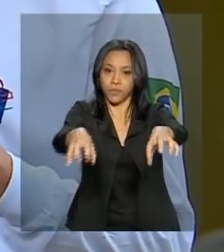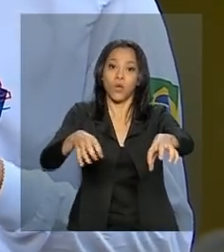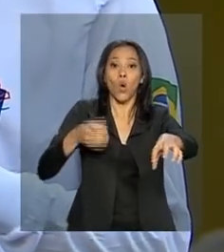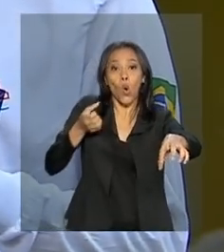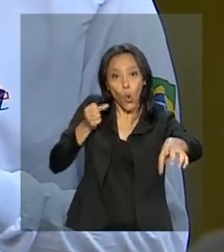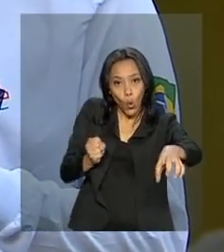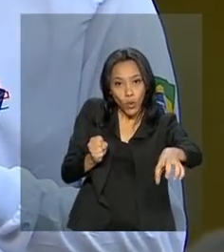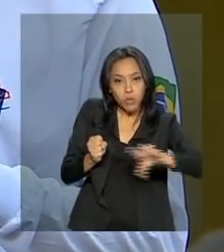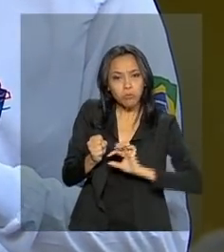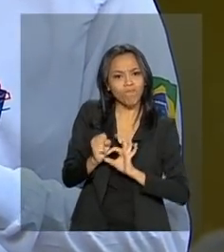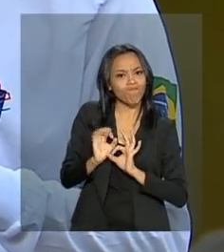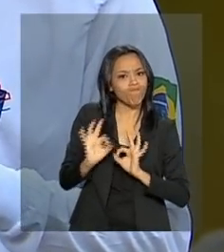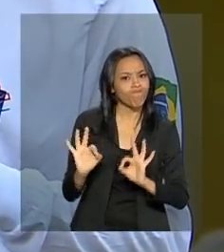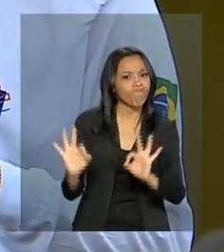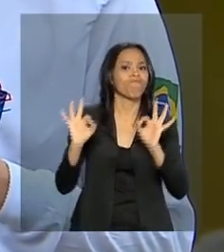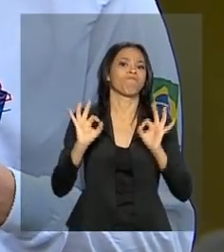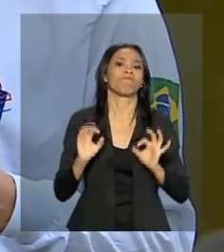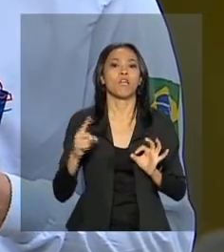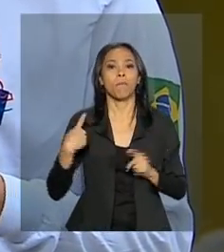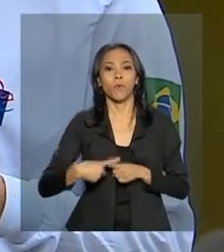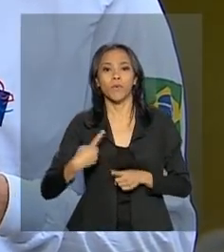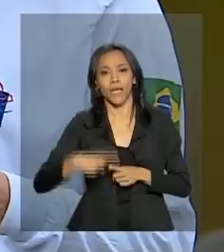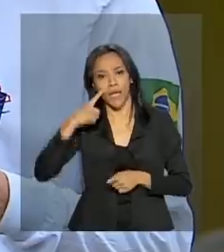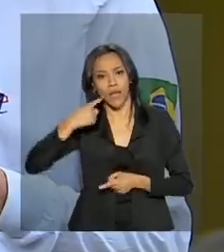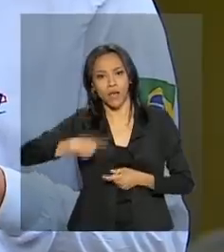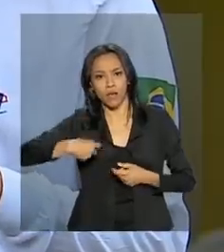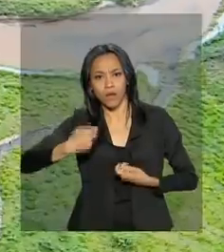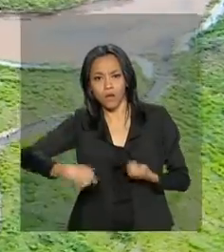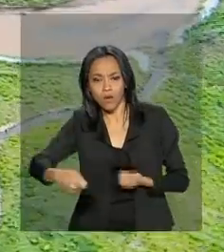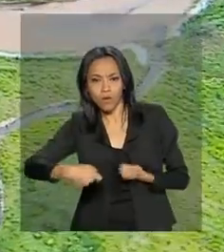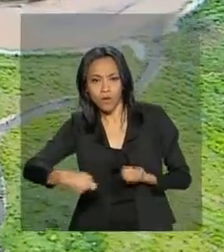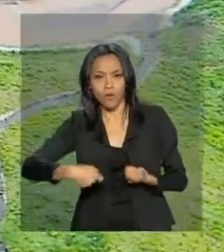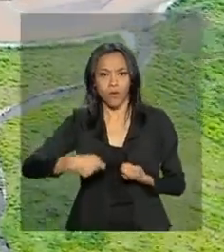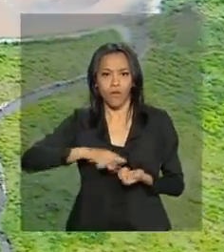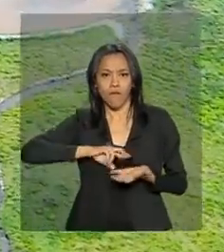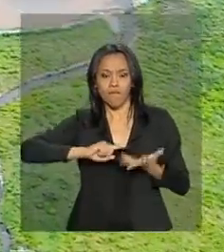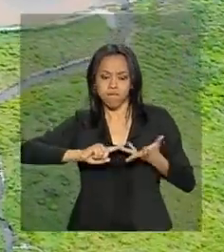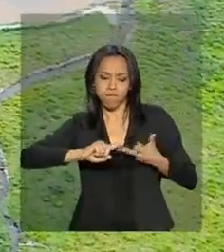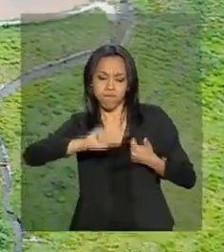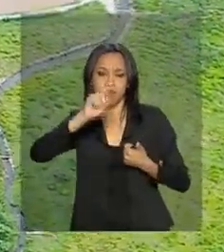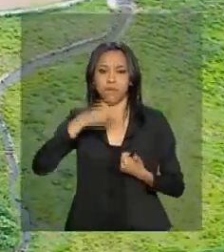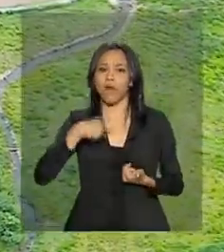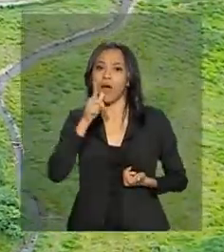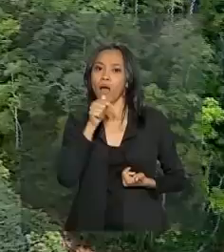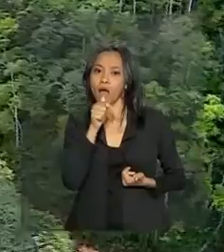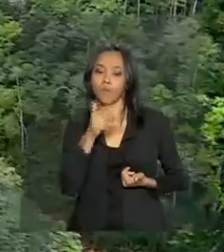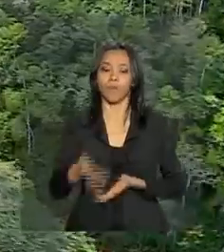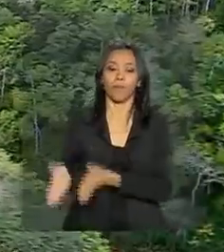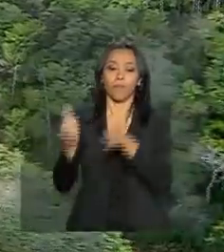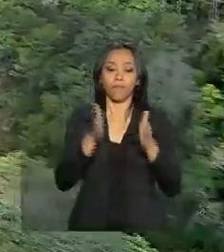consideradas completas, porque elas fazem monitoramento de diversos itens. A recuperação ambiental